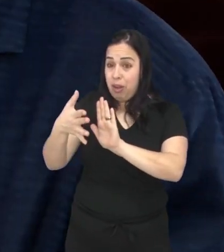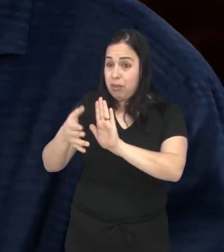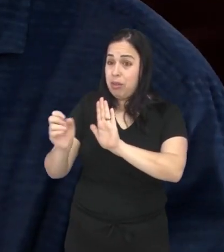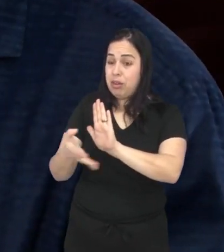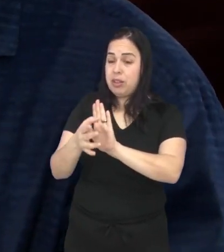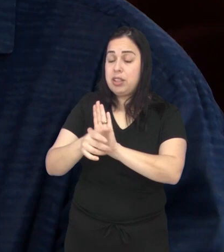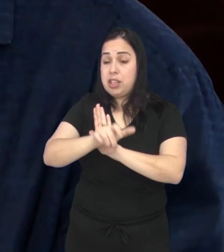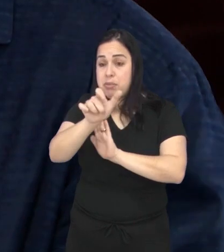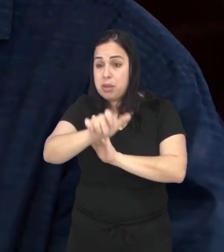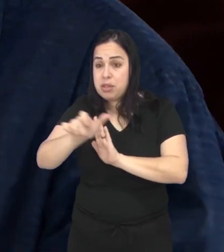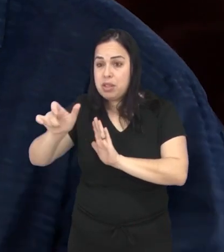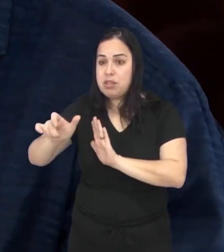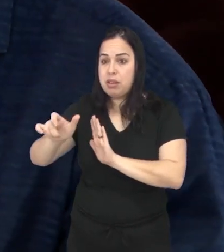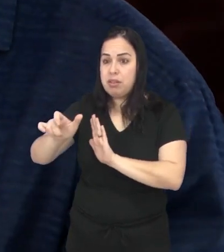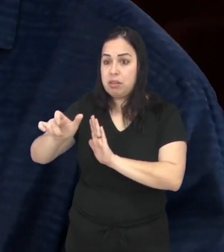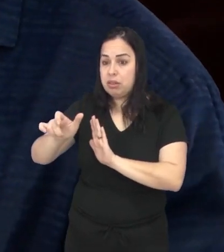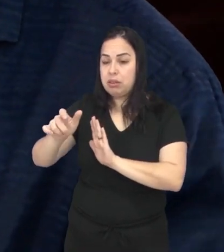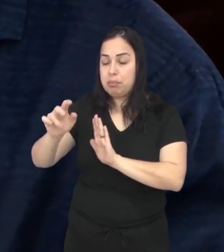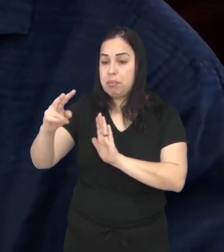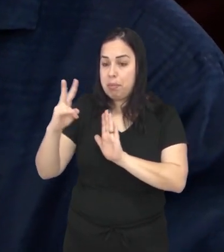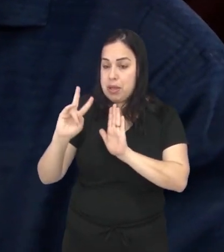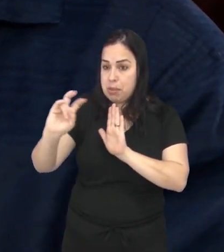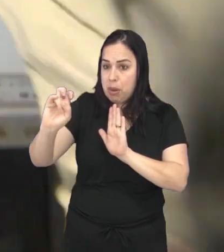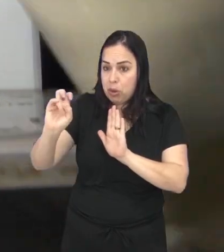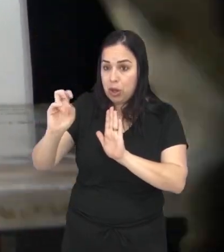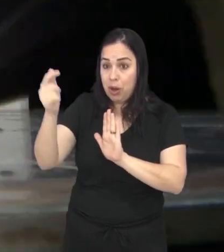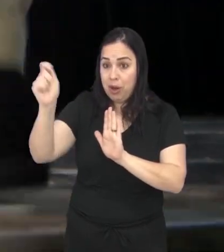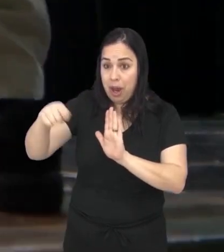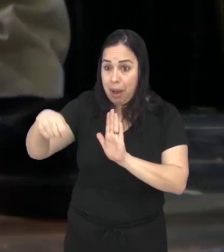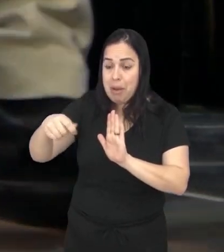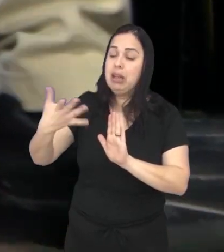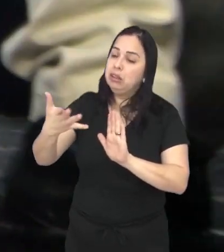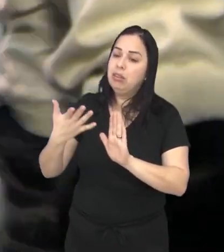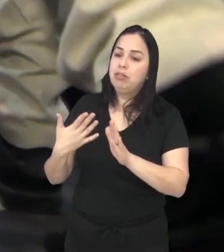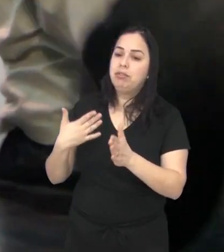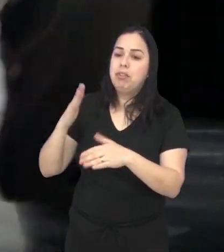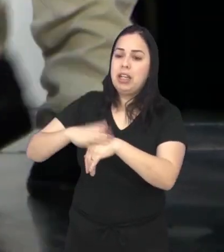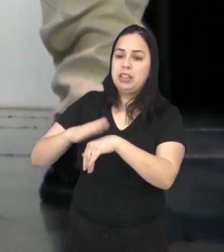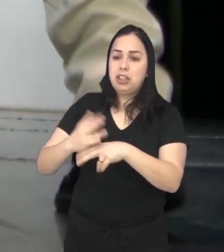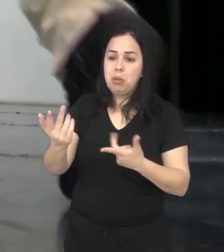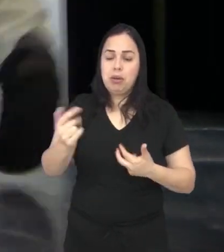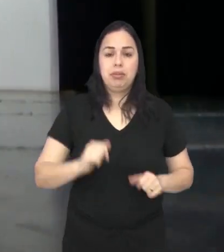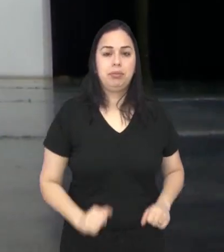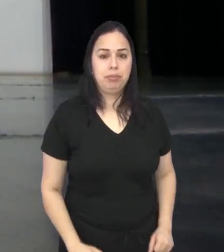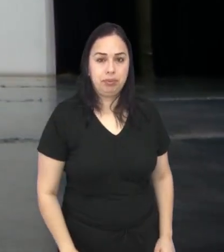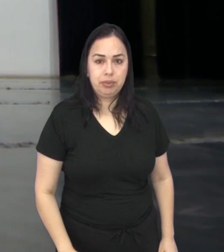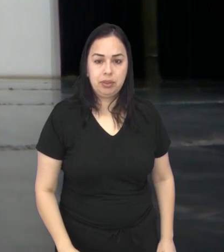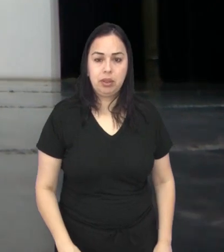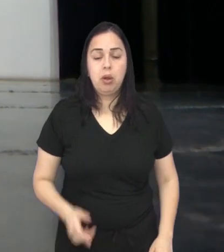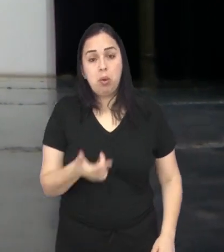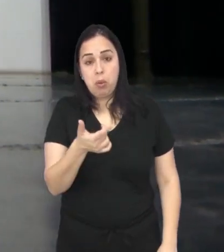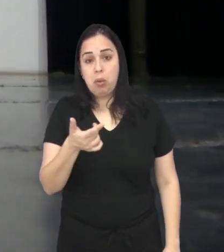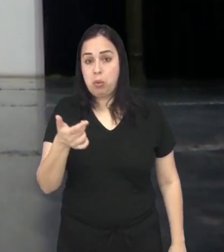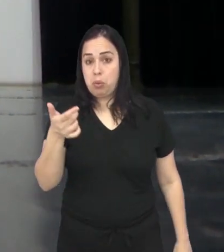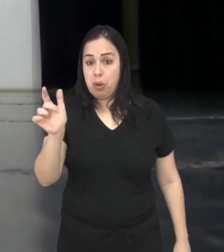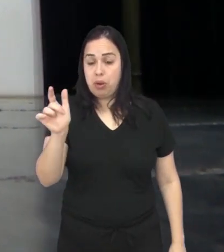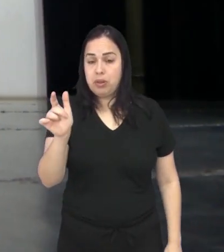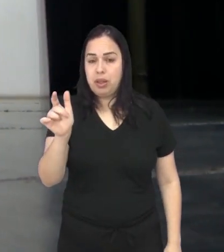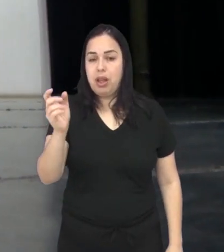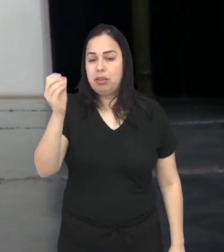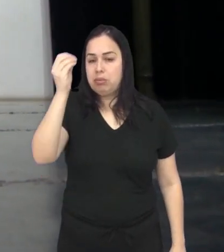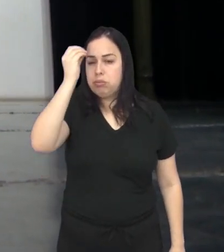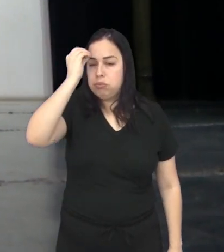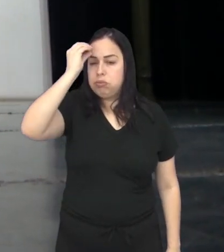viu que dá para fazer, então mais pessoas também resolvam fazer. Um outro aspecto muito importante é a troca de saberes entre músicos